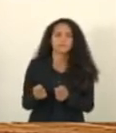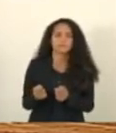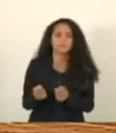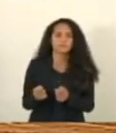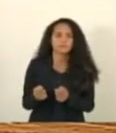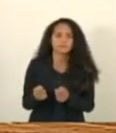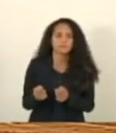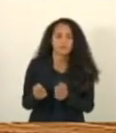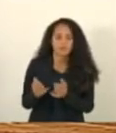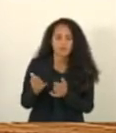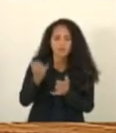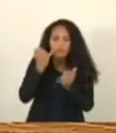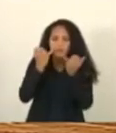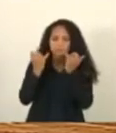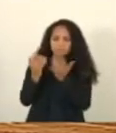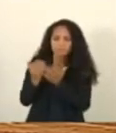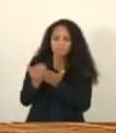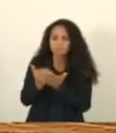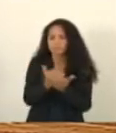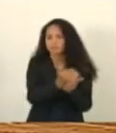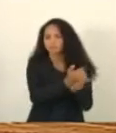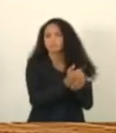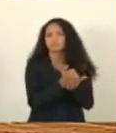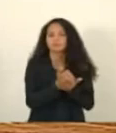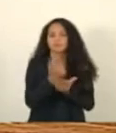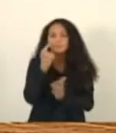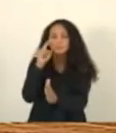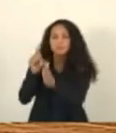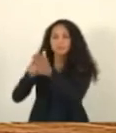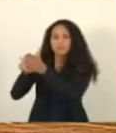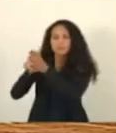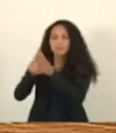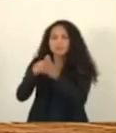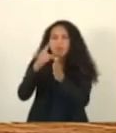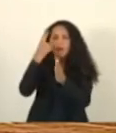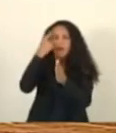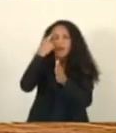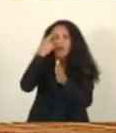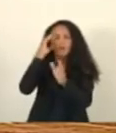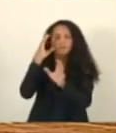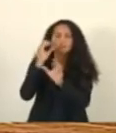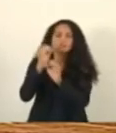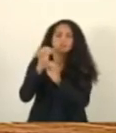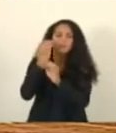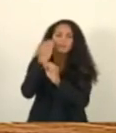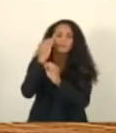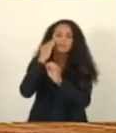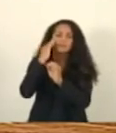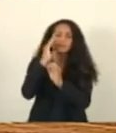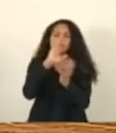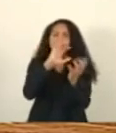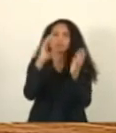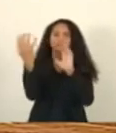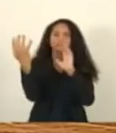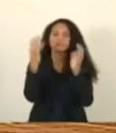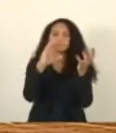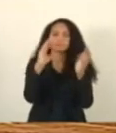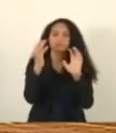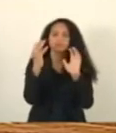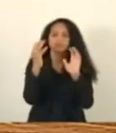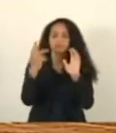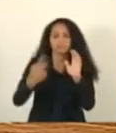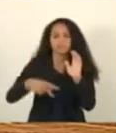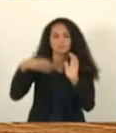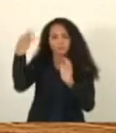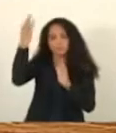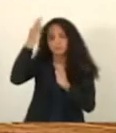dados relacionados às condições climáticas do estado.